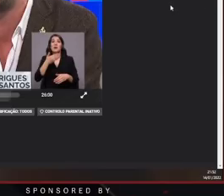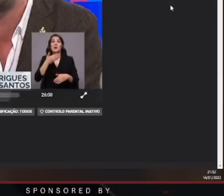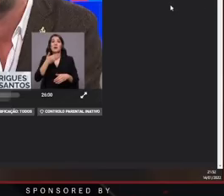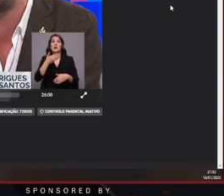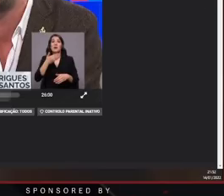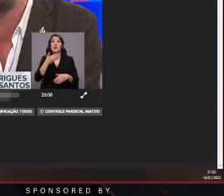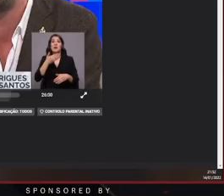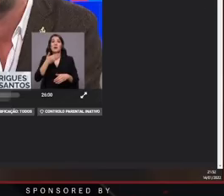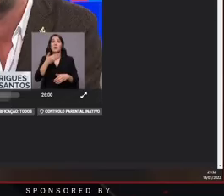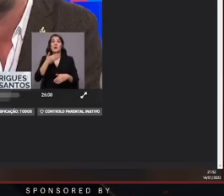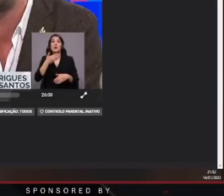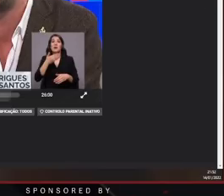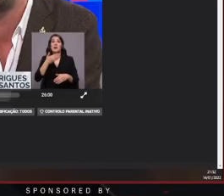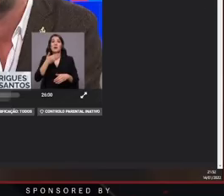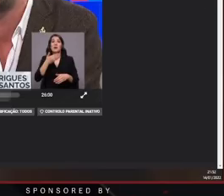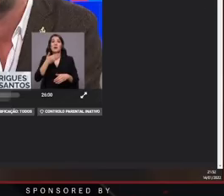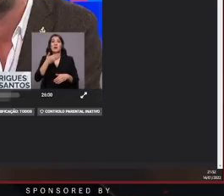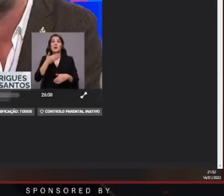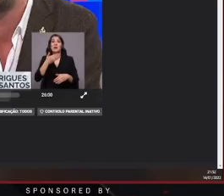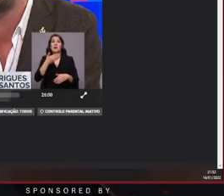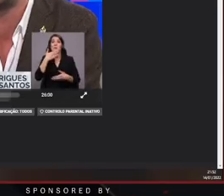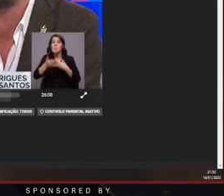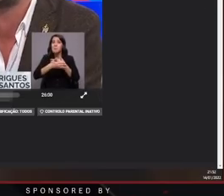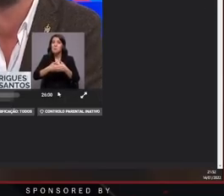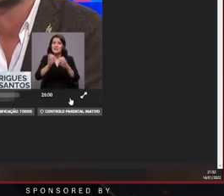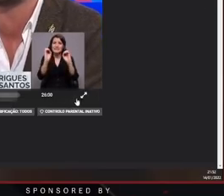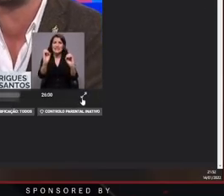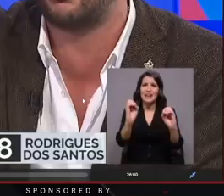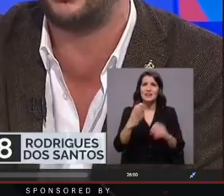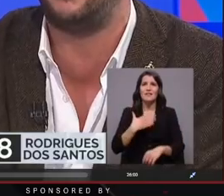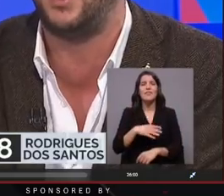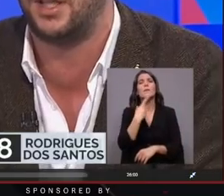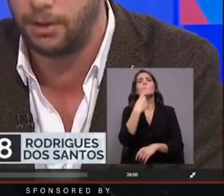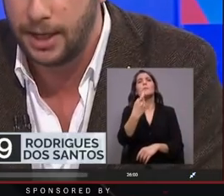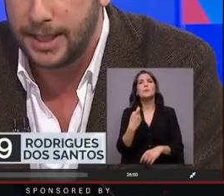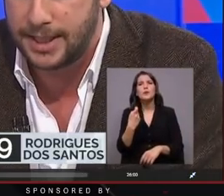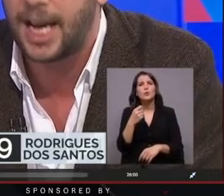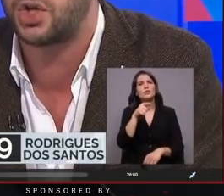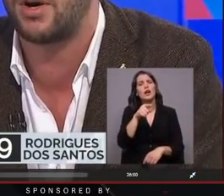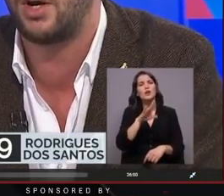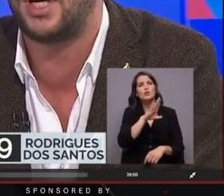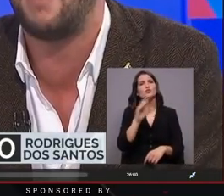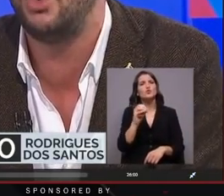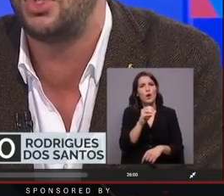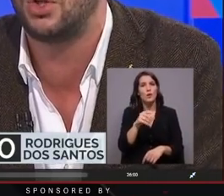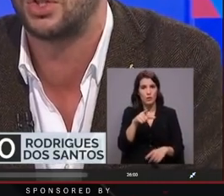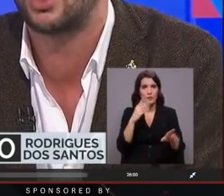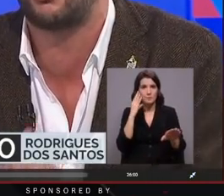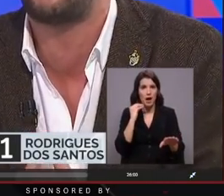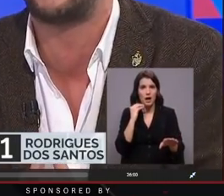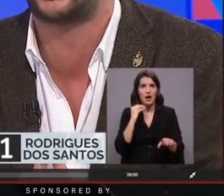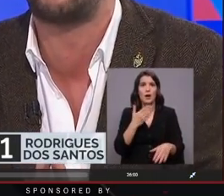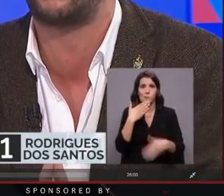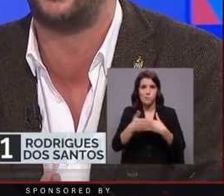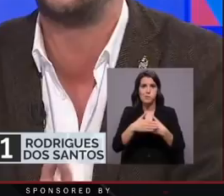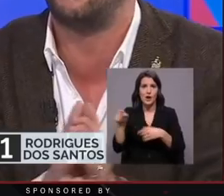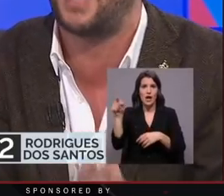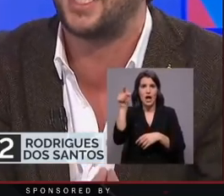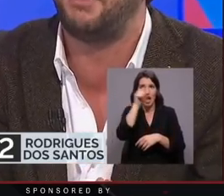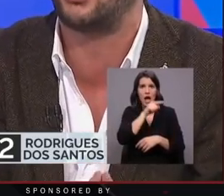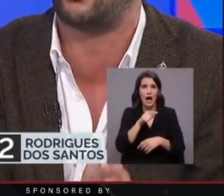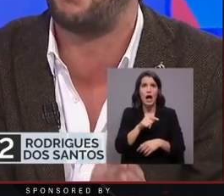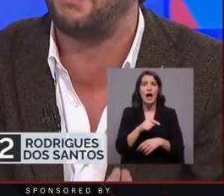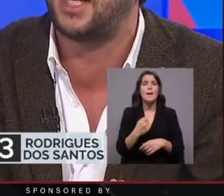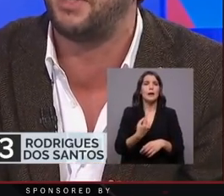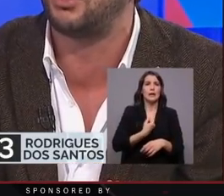pa que estupidez quero perguntar Aposto que eu devo seguir ele se acham que há muitos eróticos são confrontados com